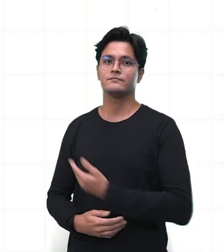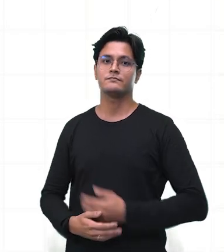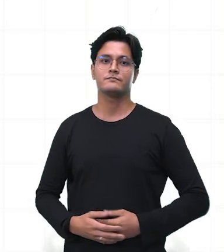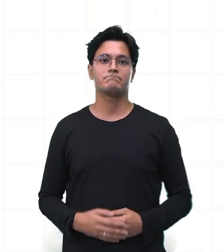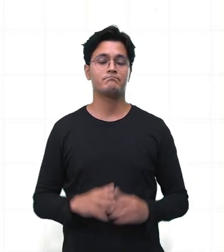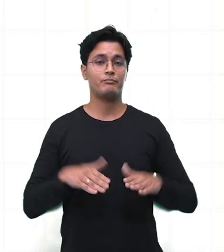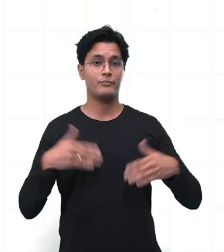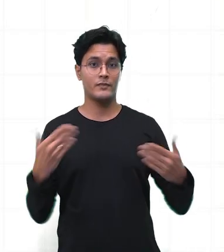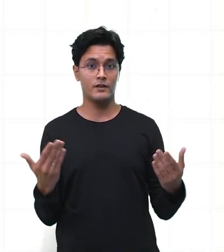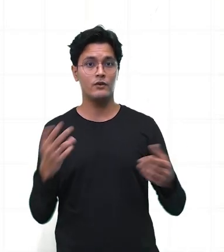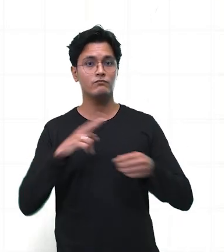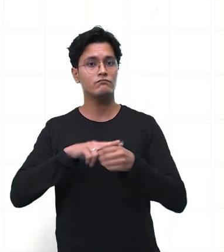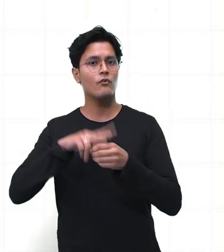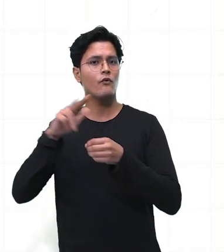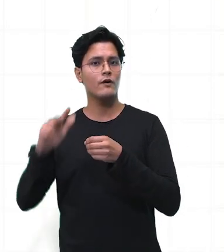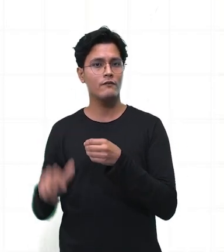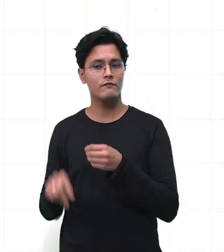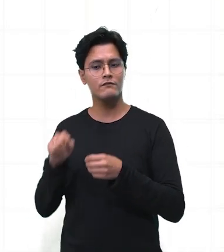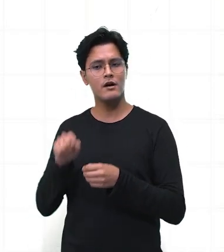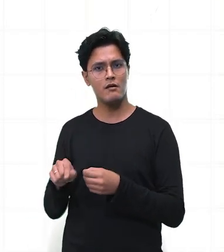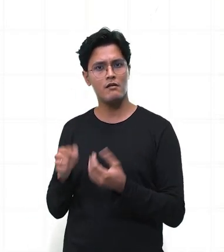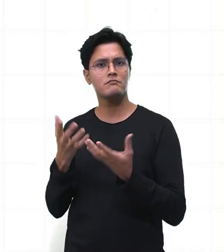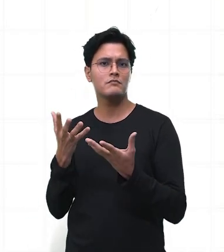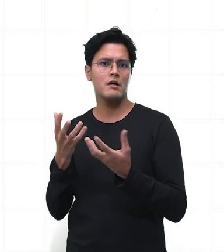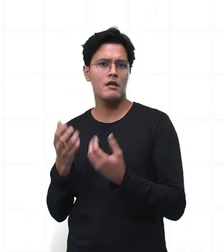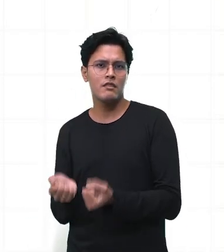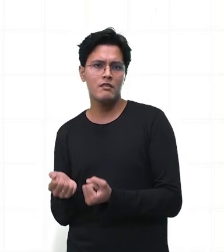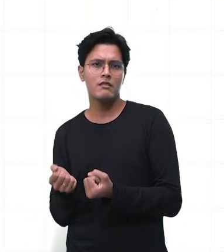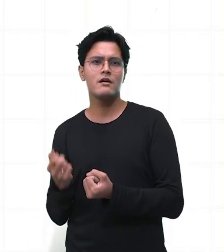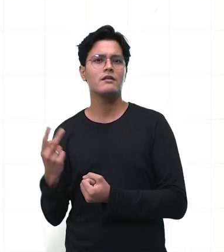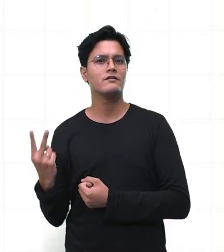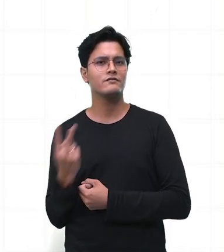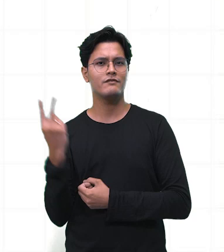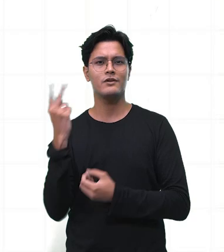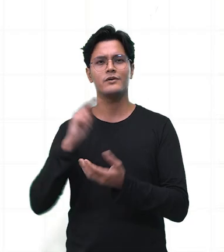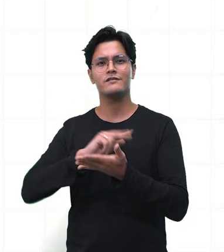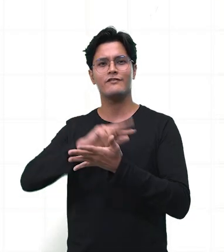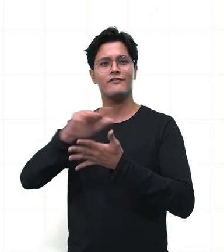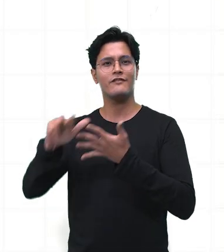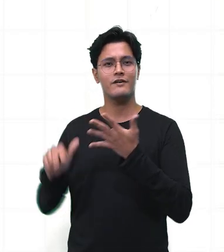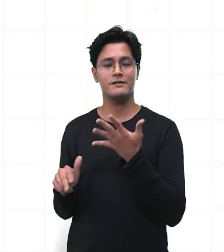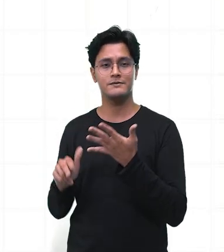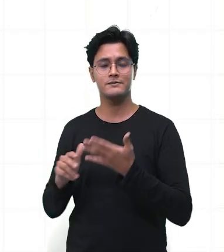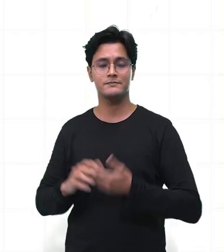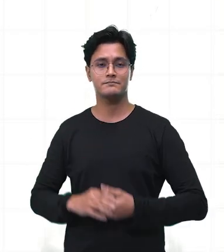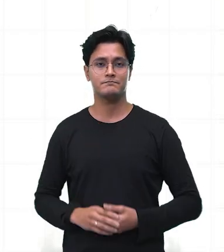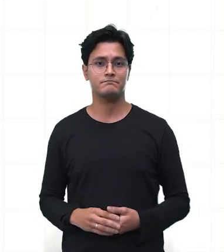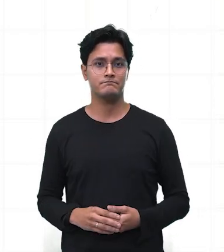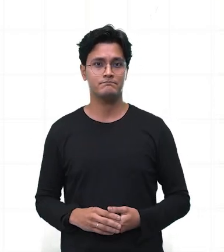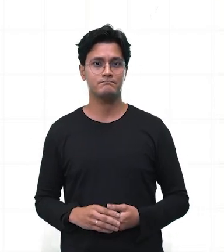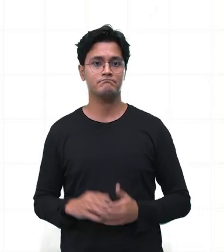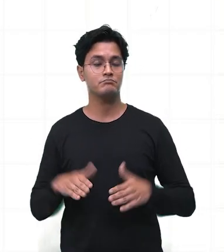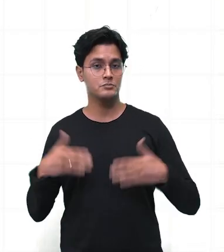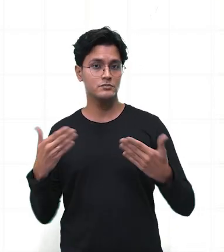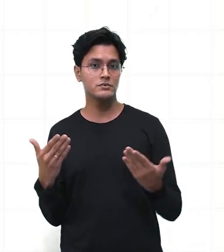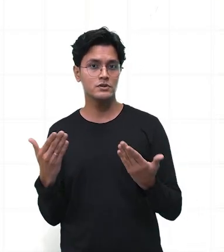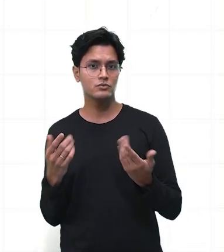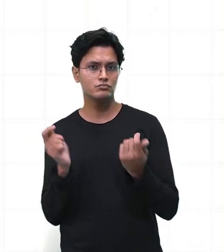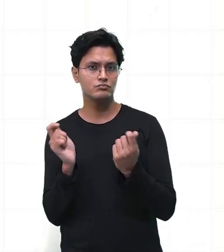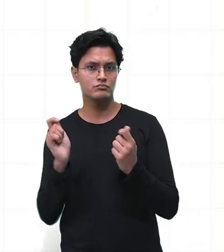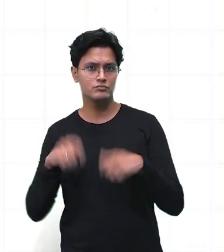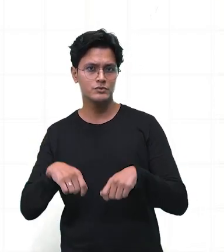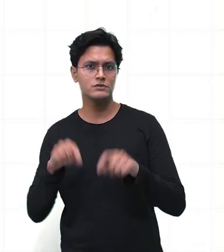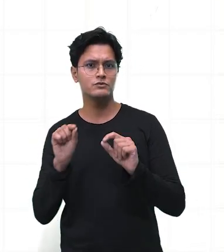Já a variável, ela admite diversos valores. Assim, podemos